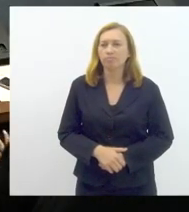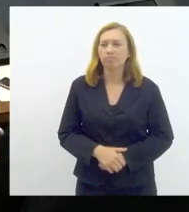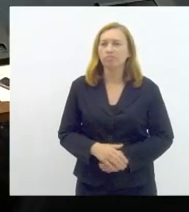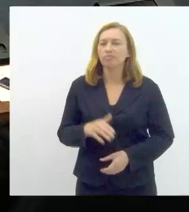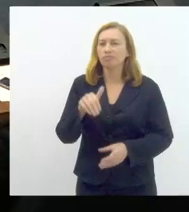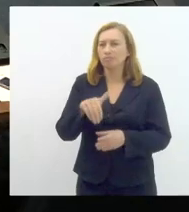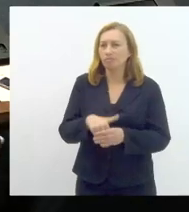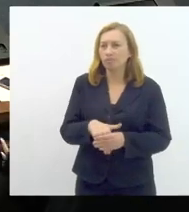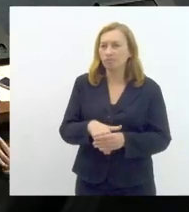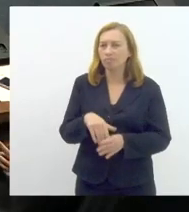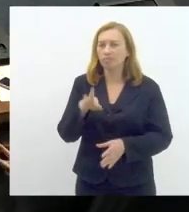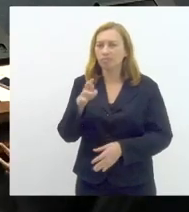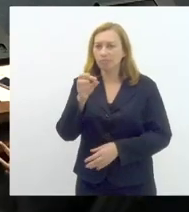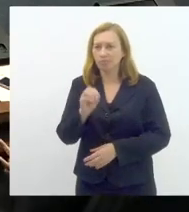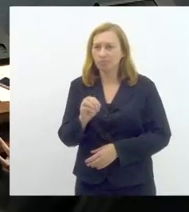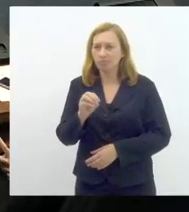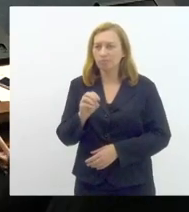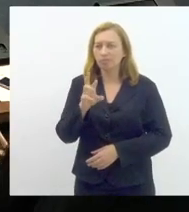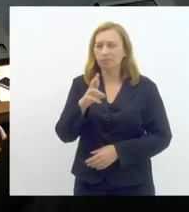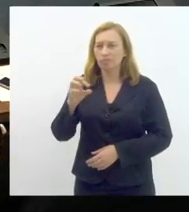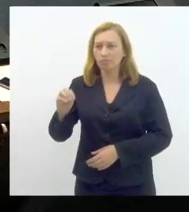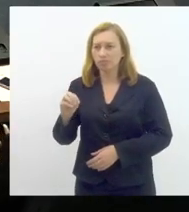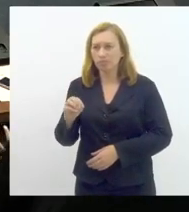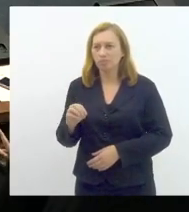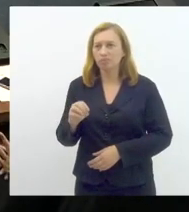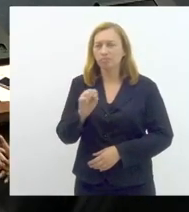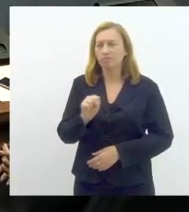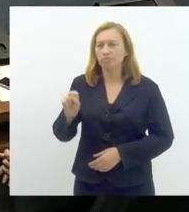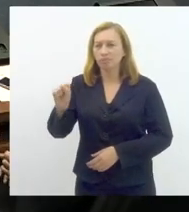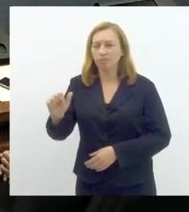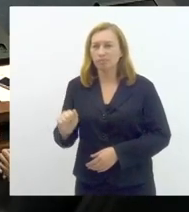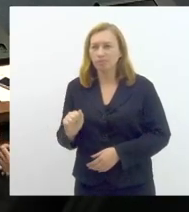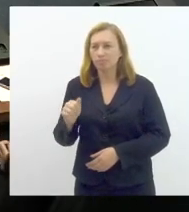O meu voto é em Breno Costa de Cordeiro, Serrano 2.